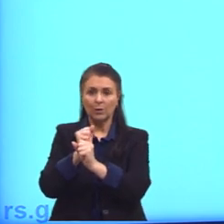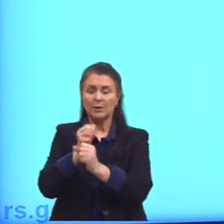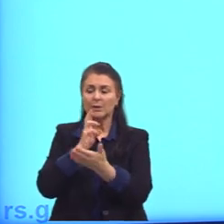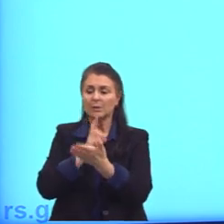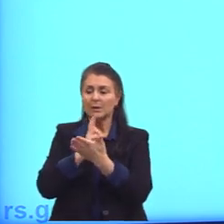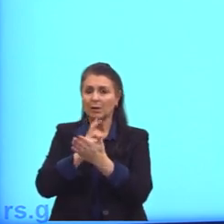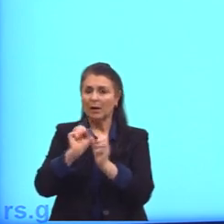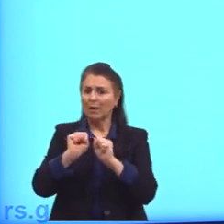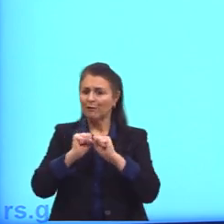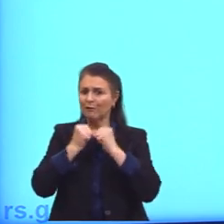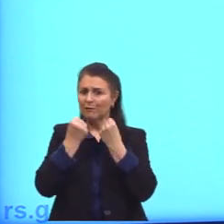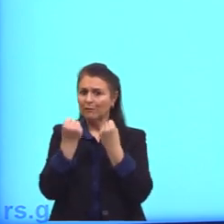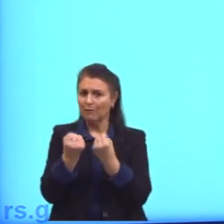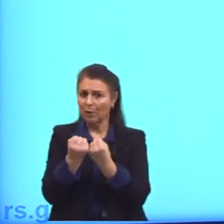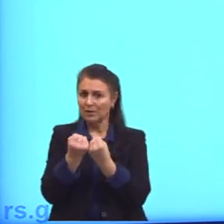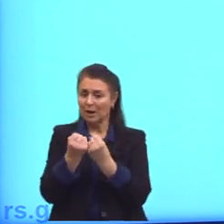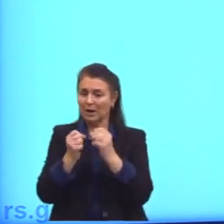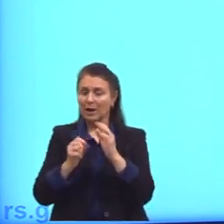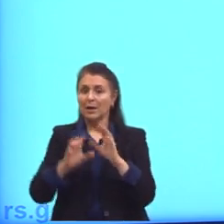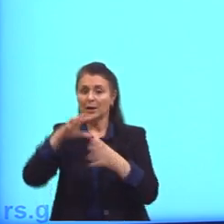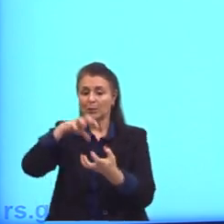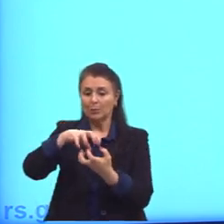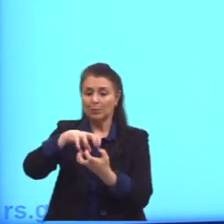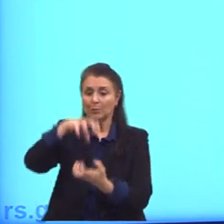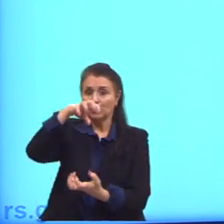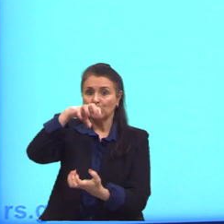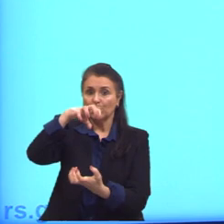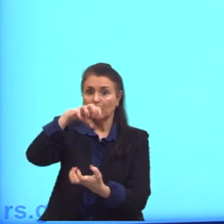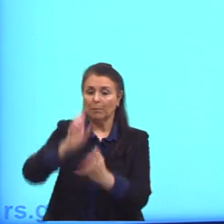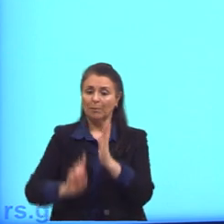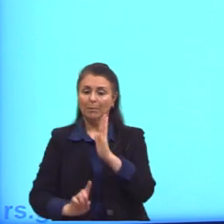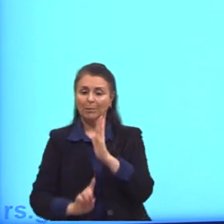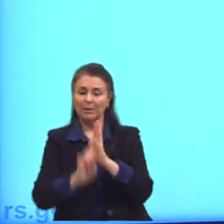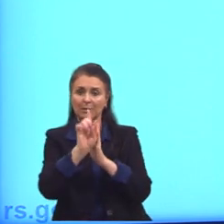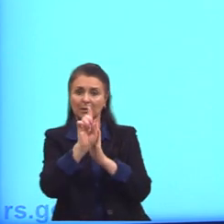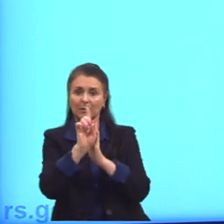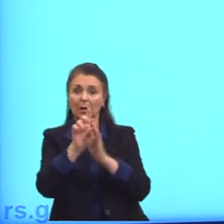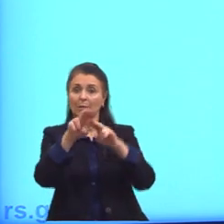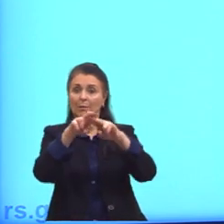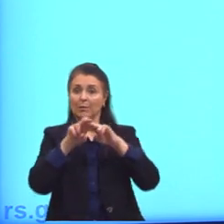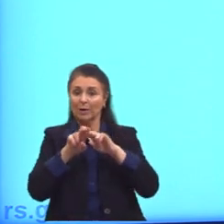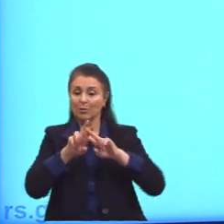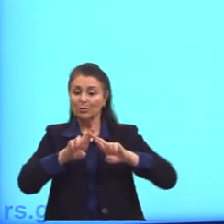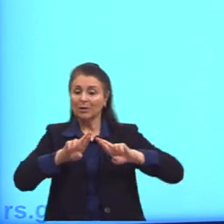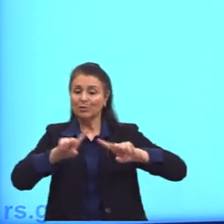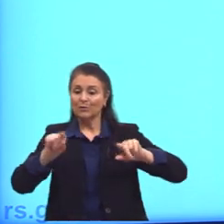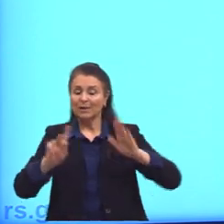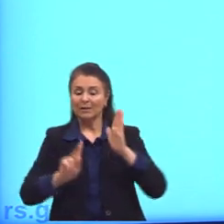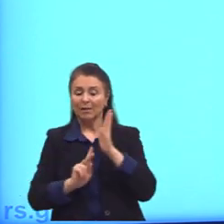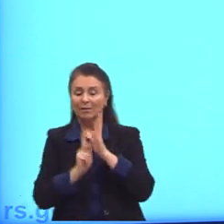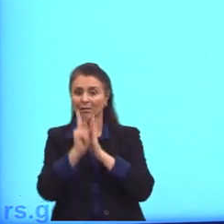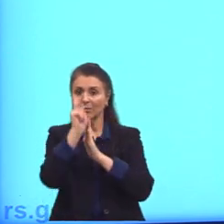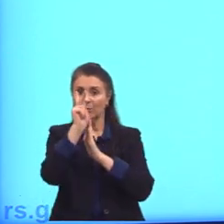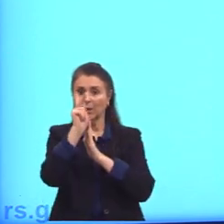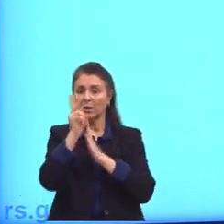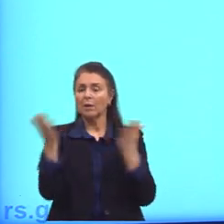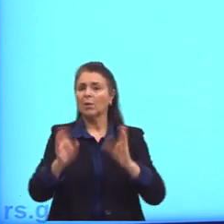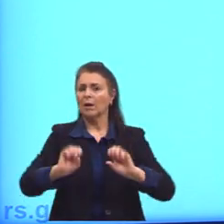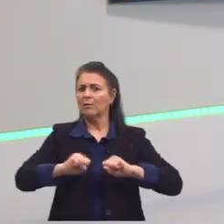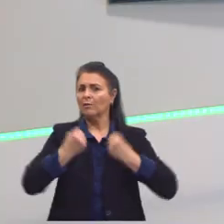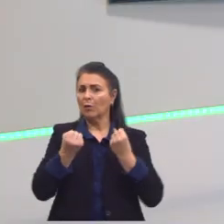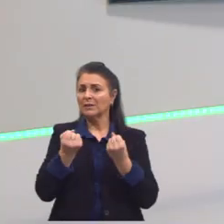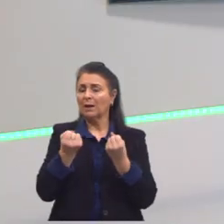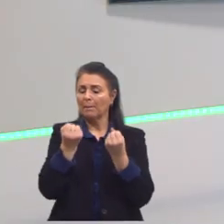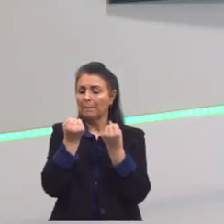força de empuxo apontada para cima é por causa dessa diferença de altura aqui né E aí a força peso do